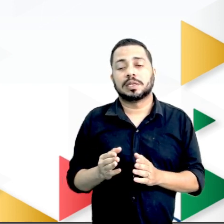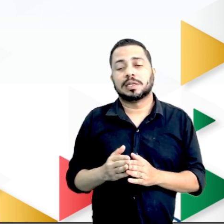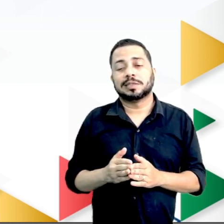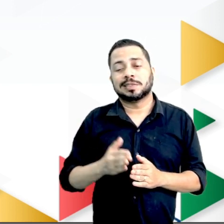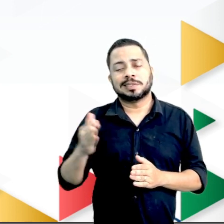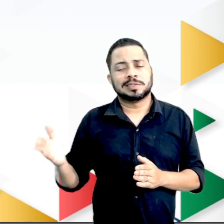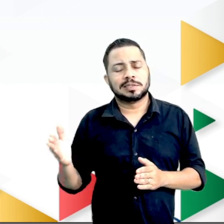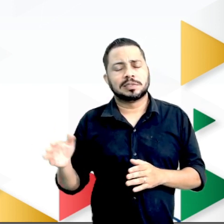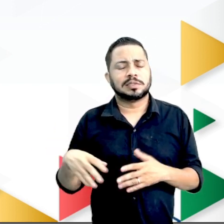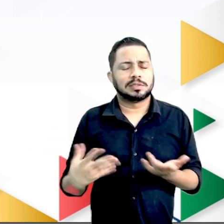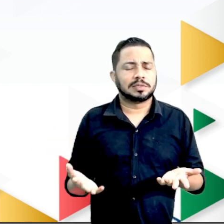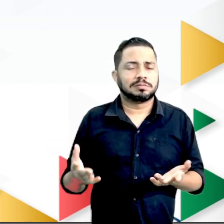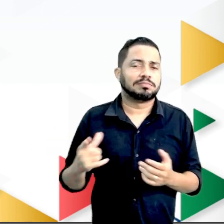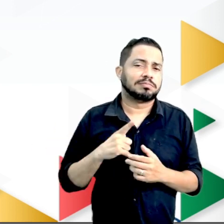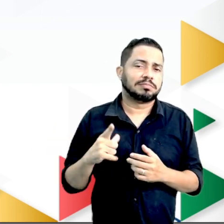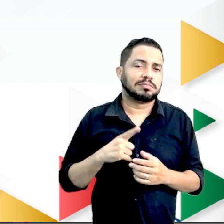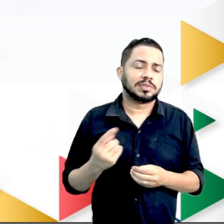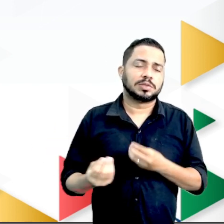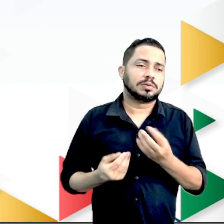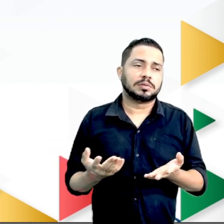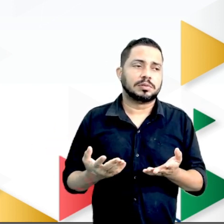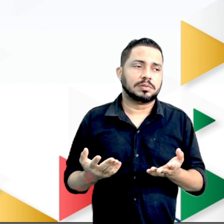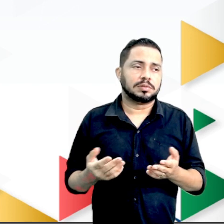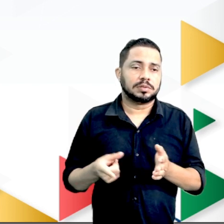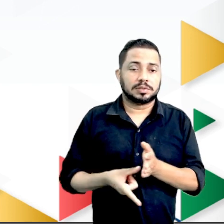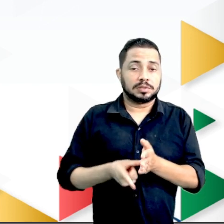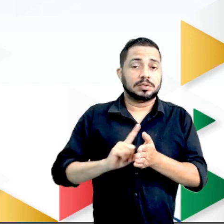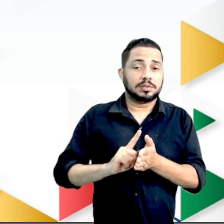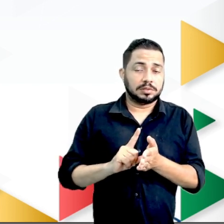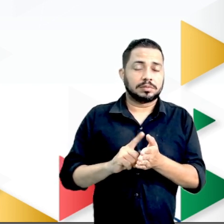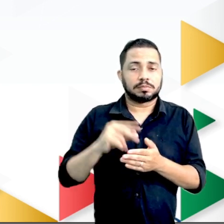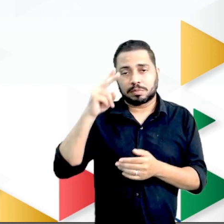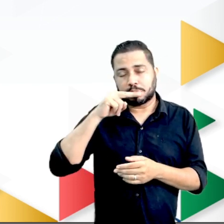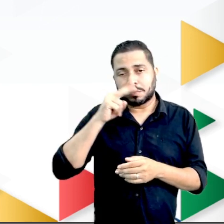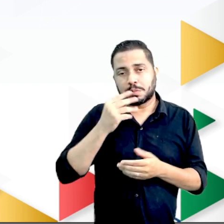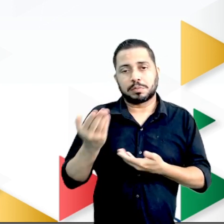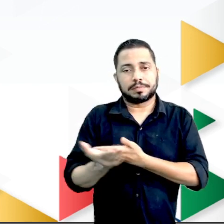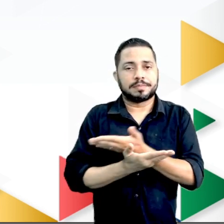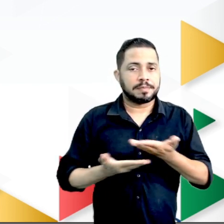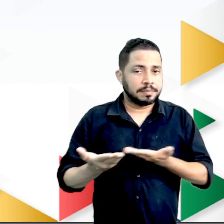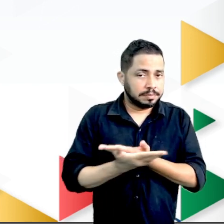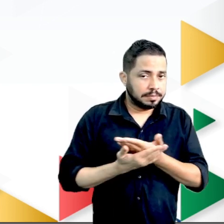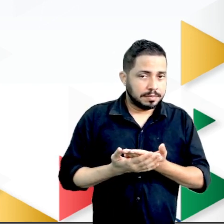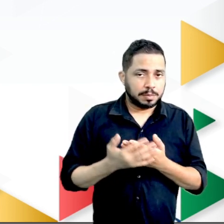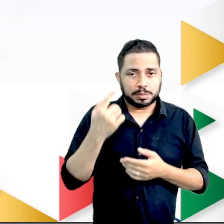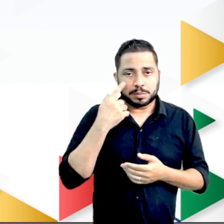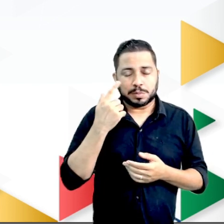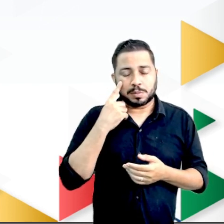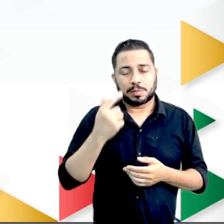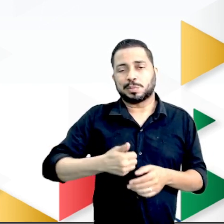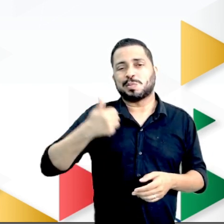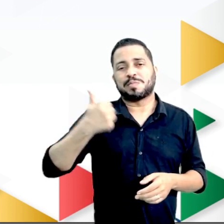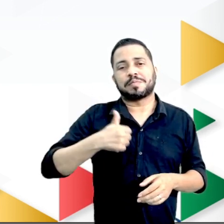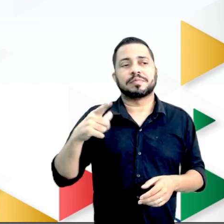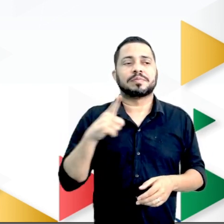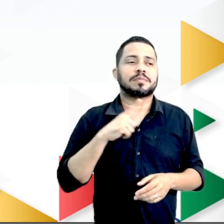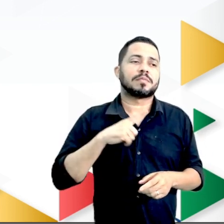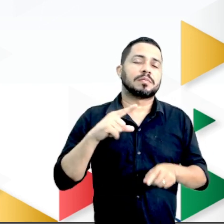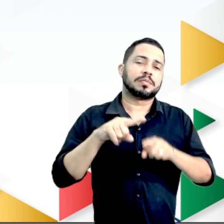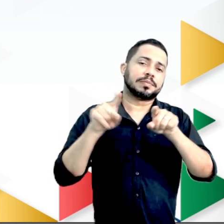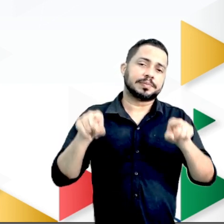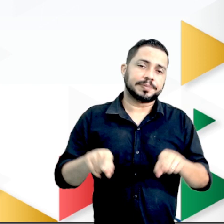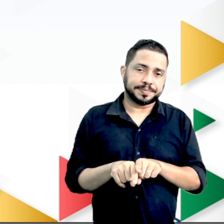tela deve ter com aquela que antecede a mesma relação da sequência. Vamos ver então? Na primeira eu tenho um